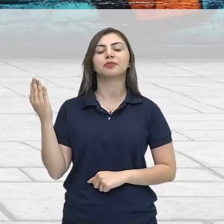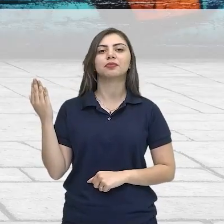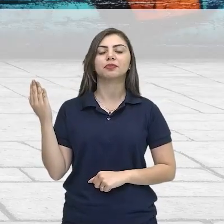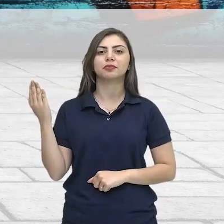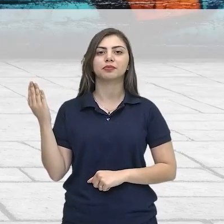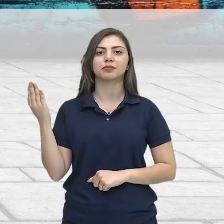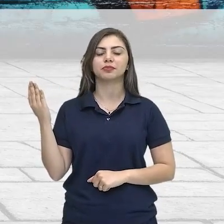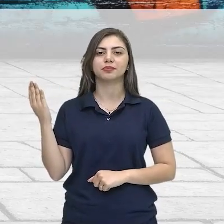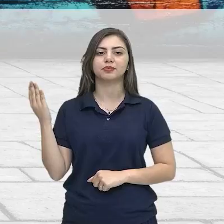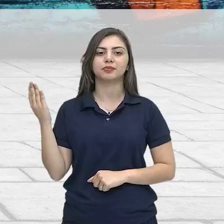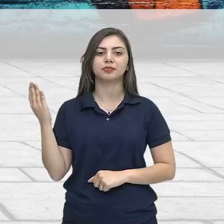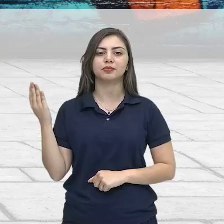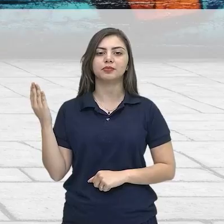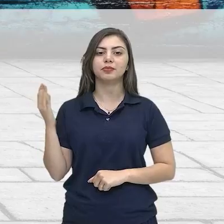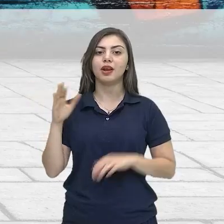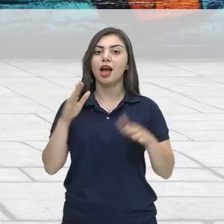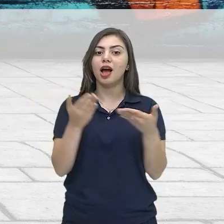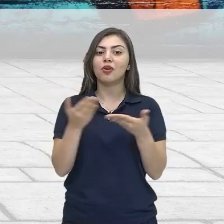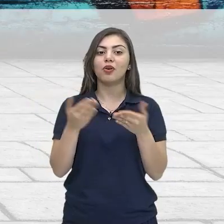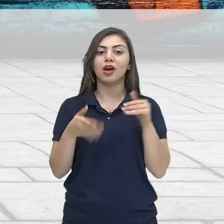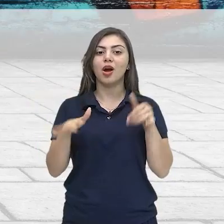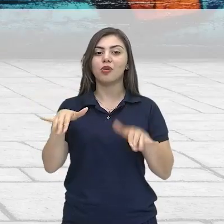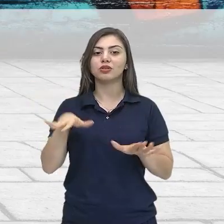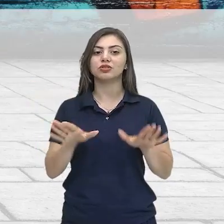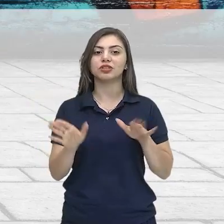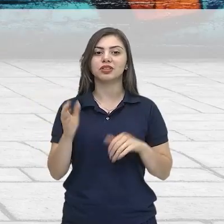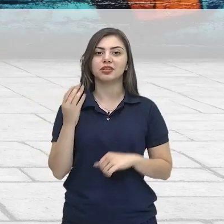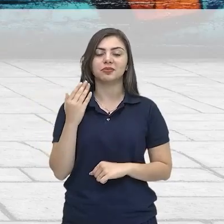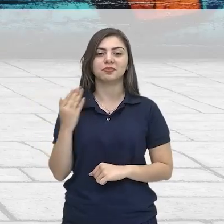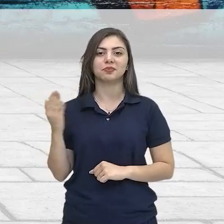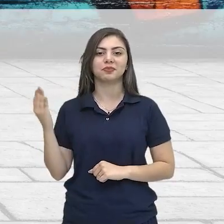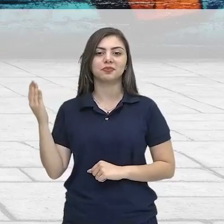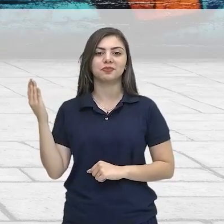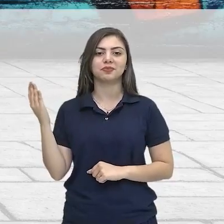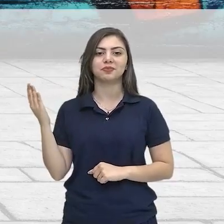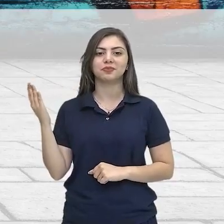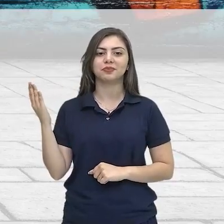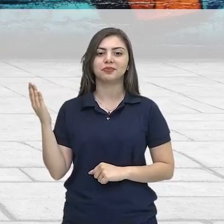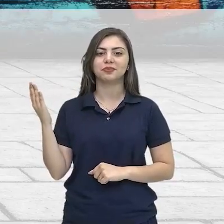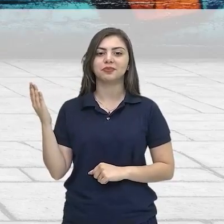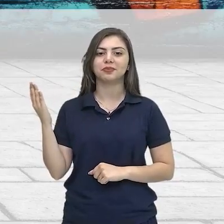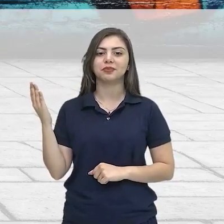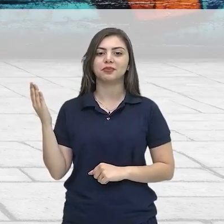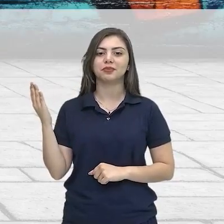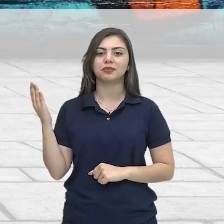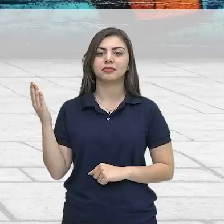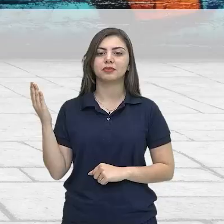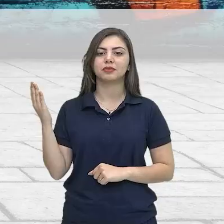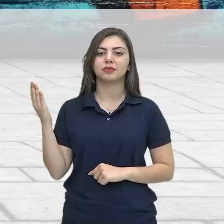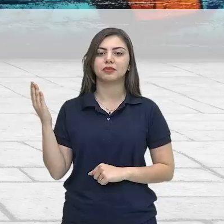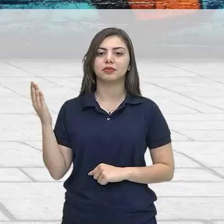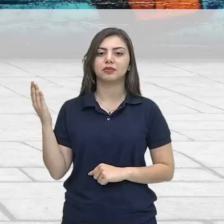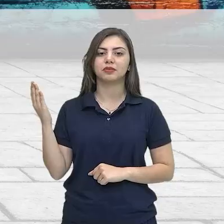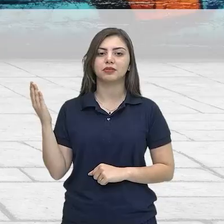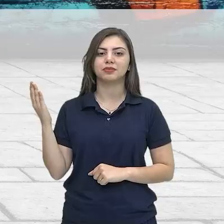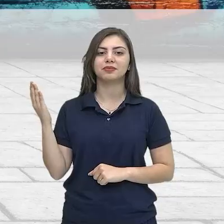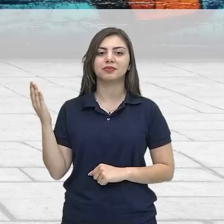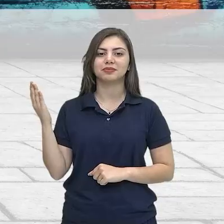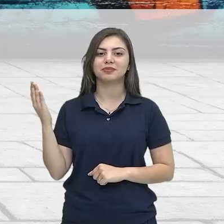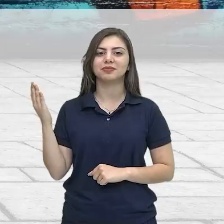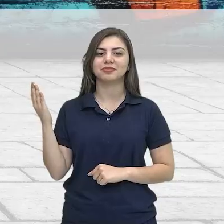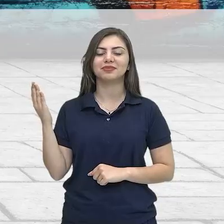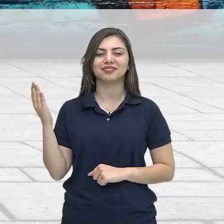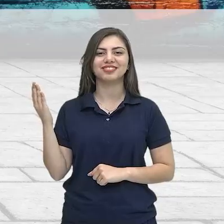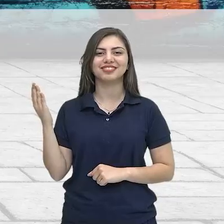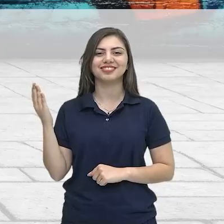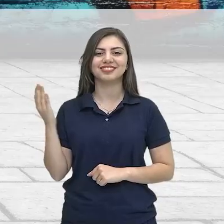A ondinha. Eu brinco com a ondinha natural do corpo. Aí eu já não... Aí. Essa